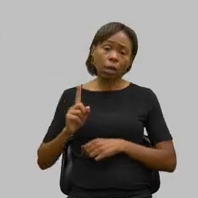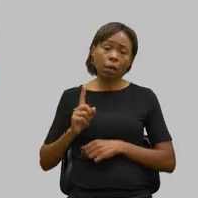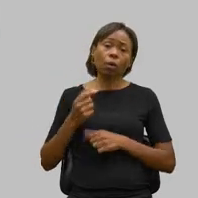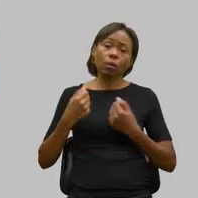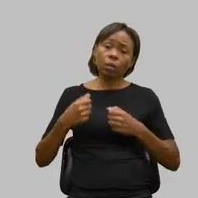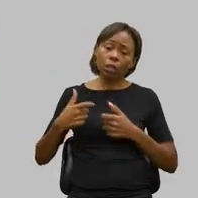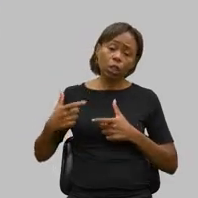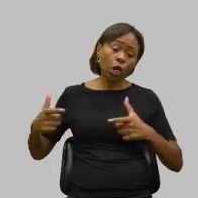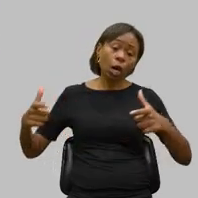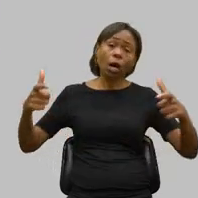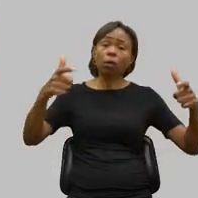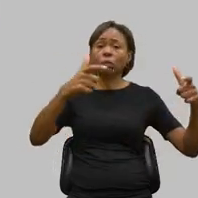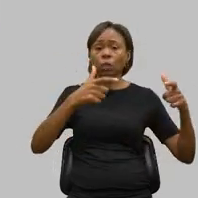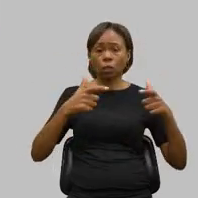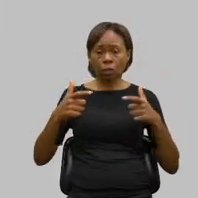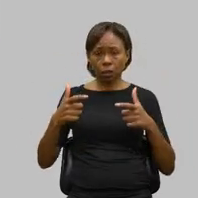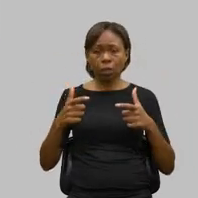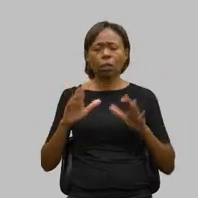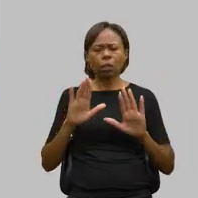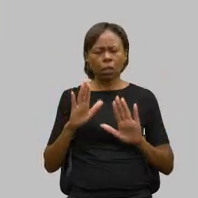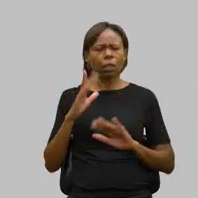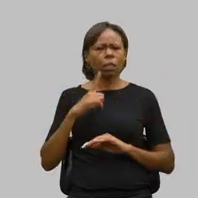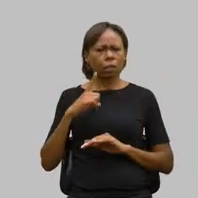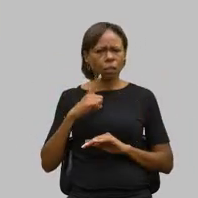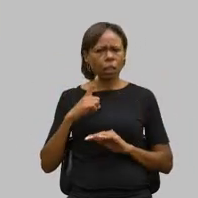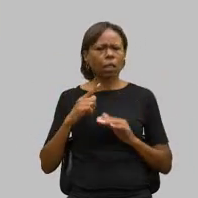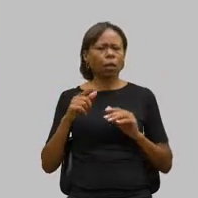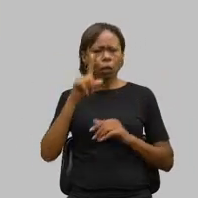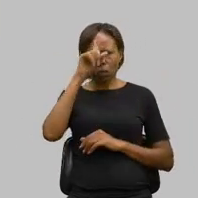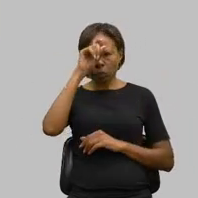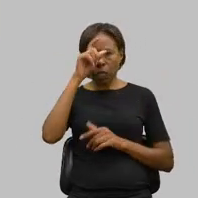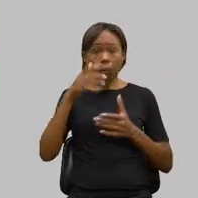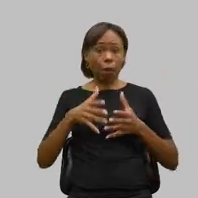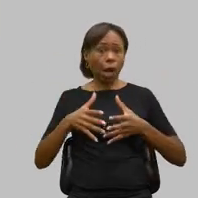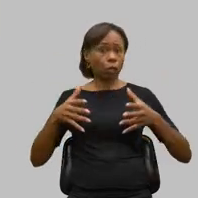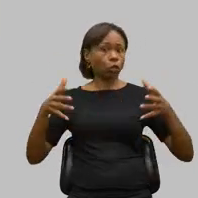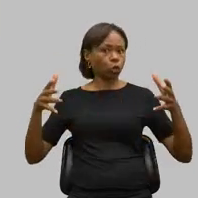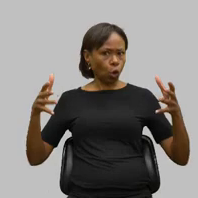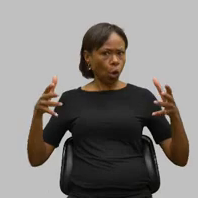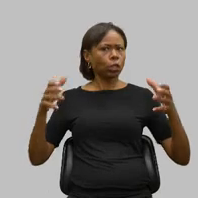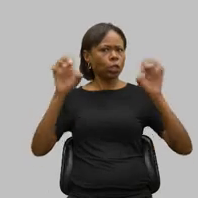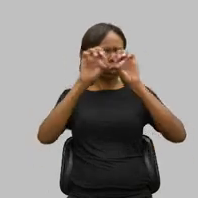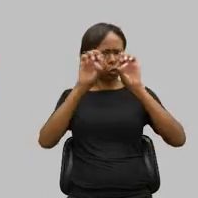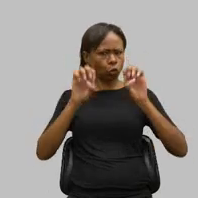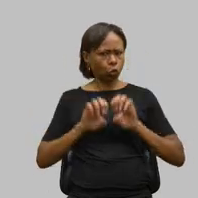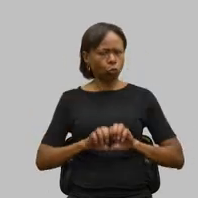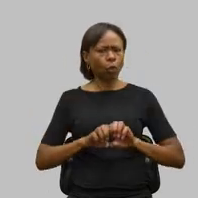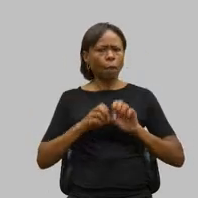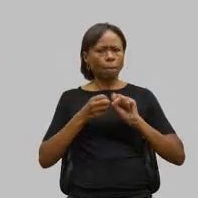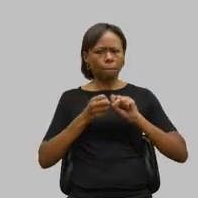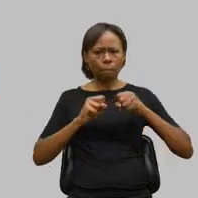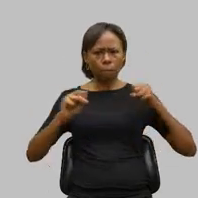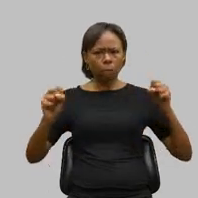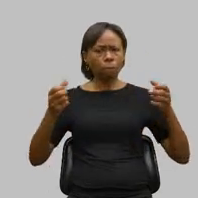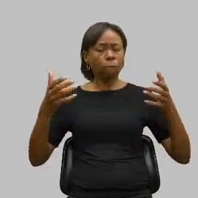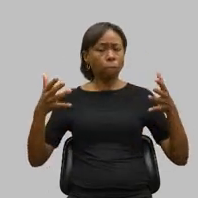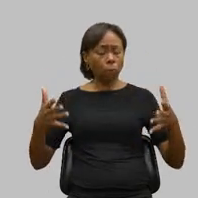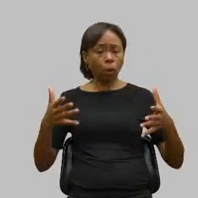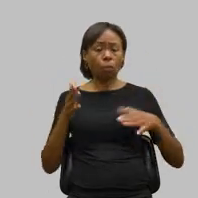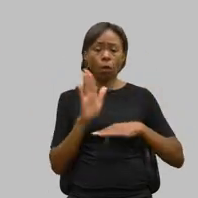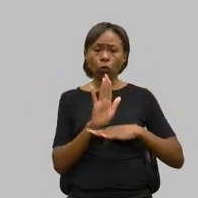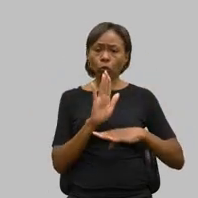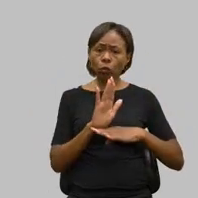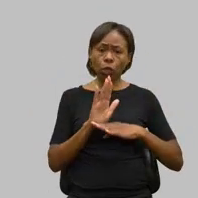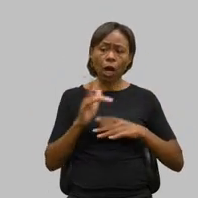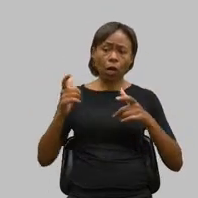Eu acho que é exatamente isso. Nós temos hospitais maiores, hospitais com porte para dar uma assistência a uma macro região ou talvez